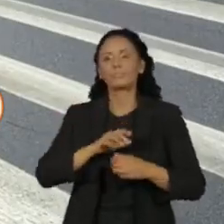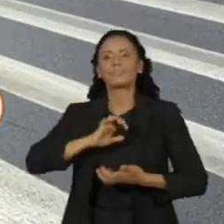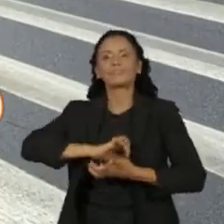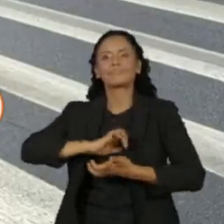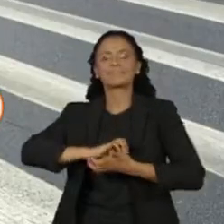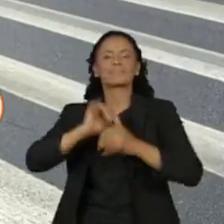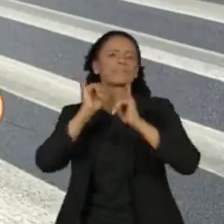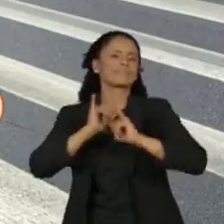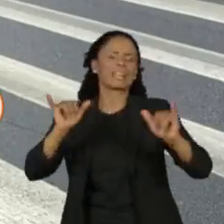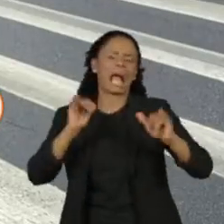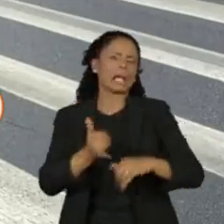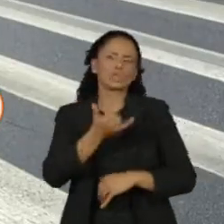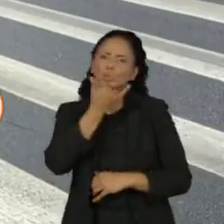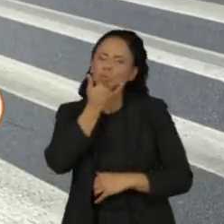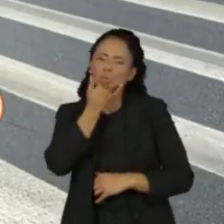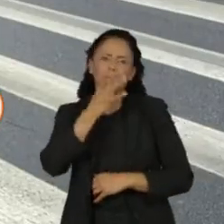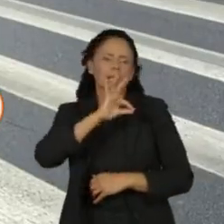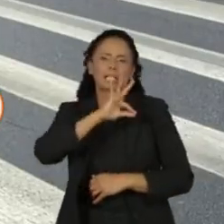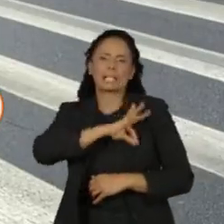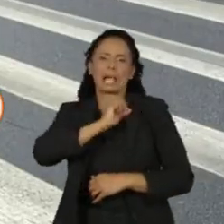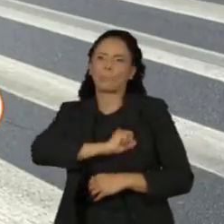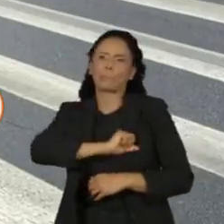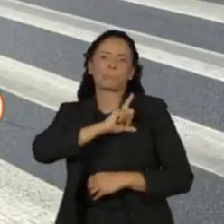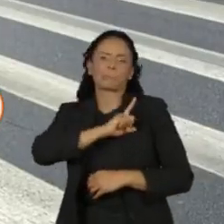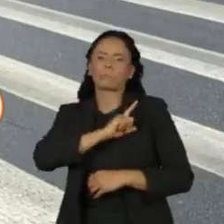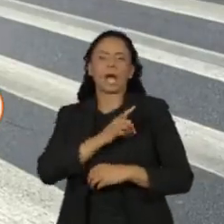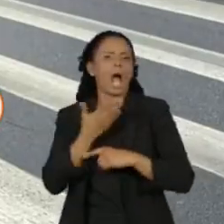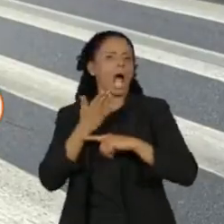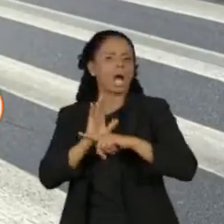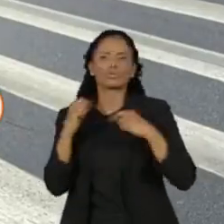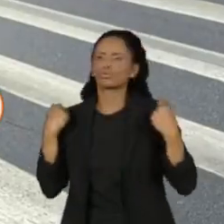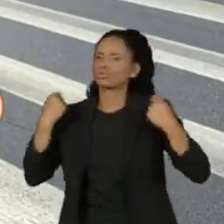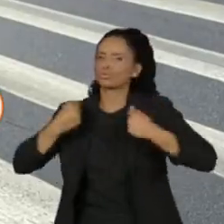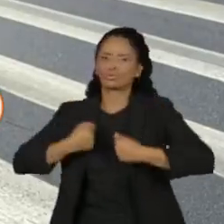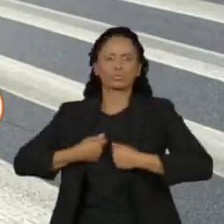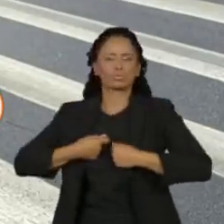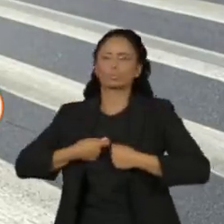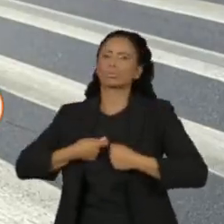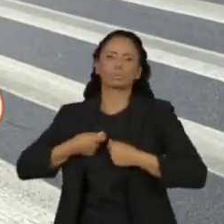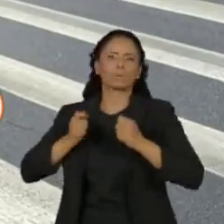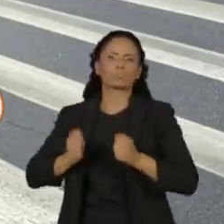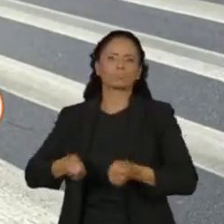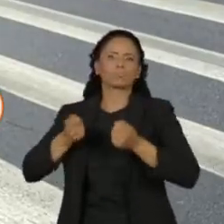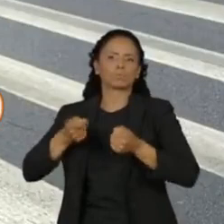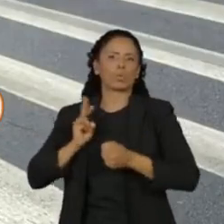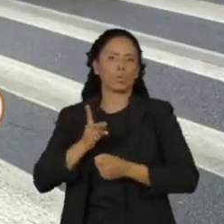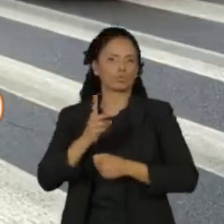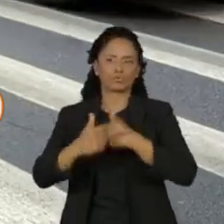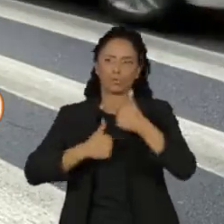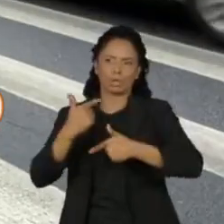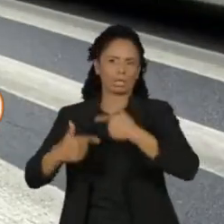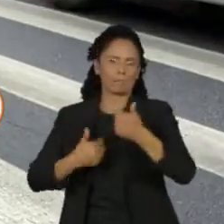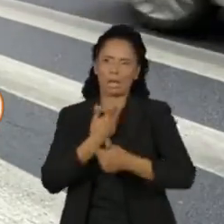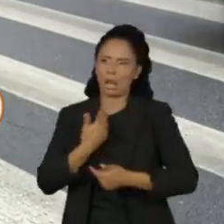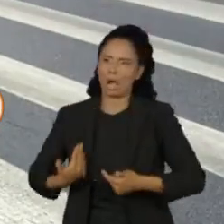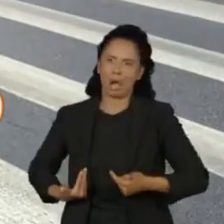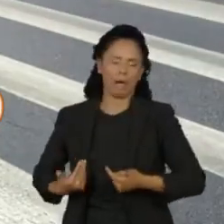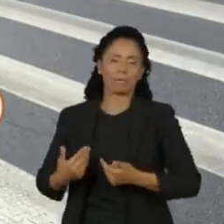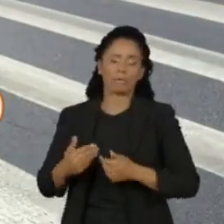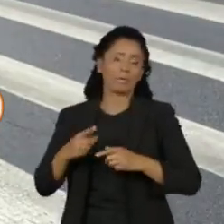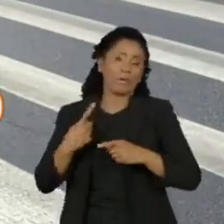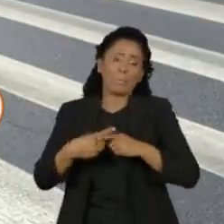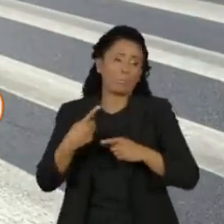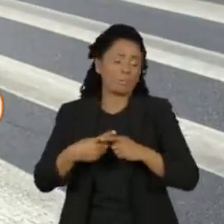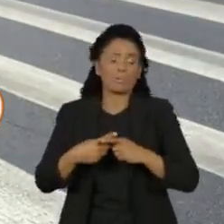esse reajuste como uma forma de manter os magistrados e os juízes no serviço público, isso porque muitos estariam migrando para